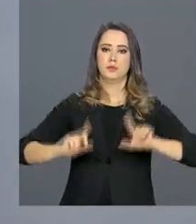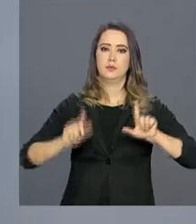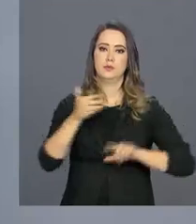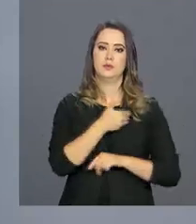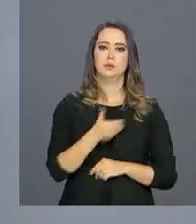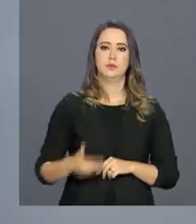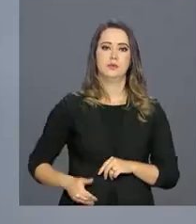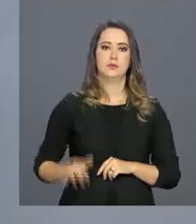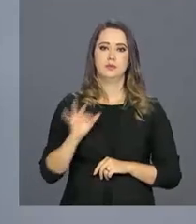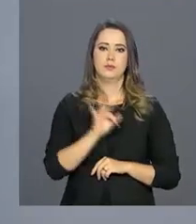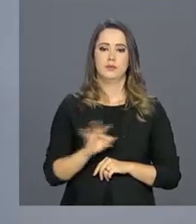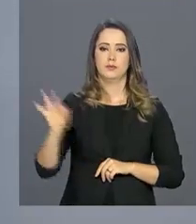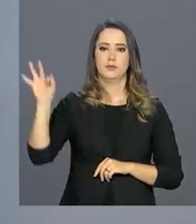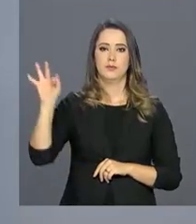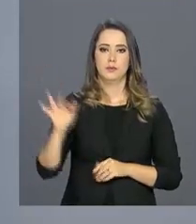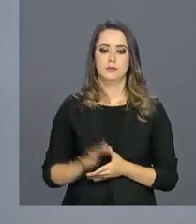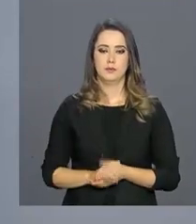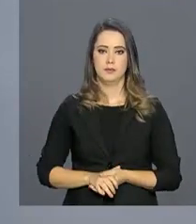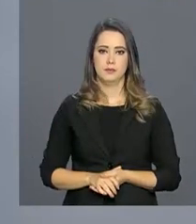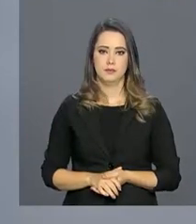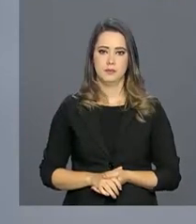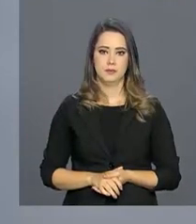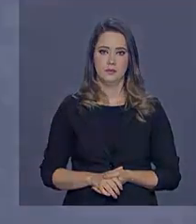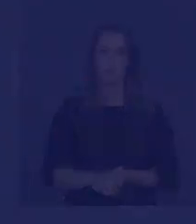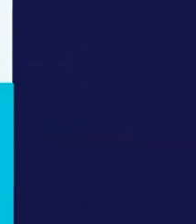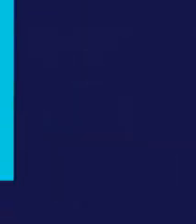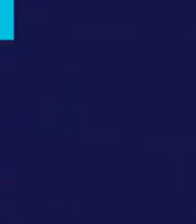aqui na nbr a tv do governo federal